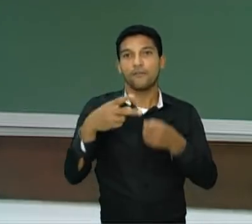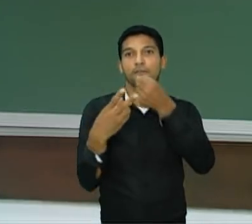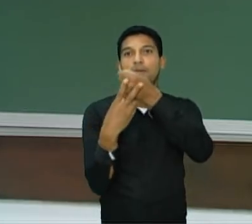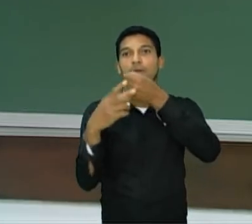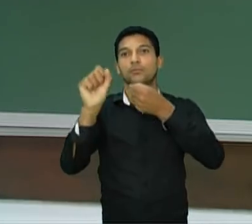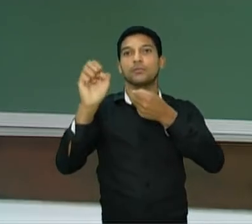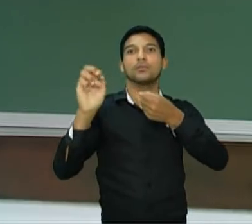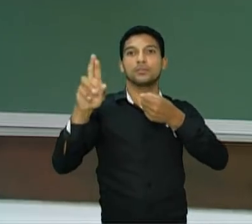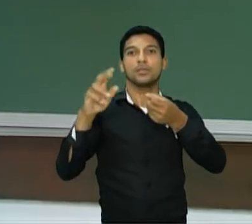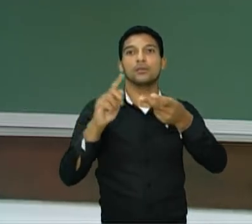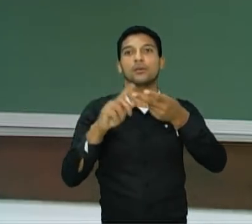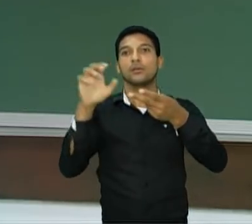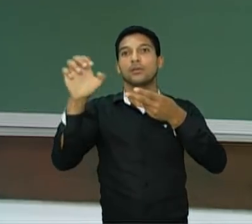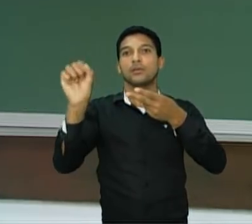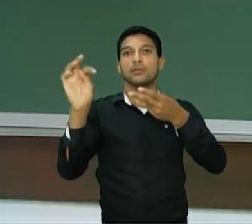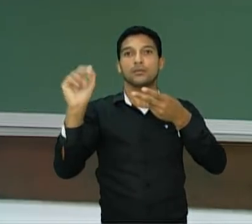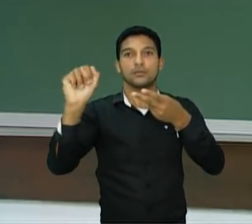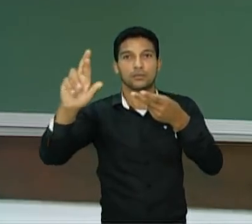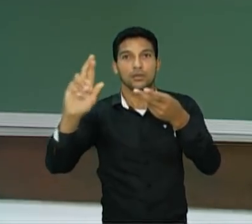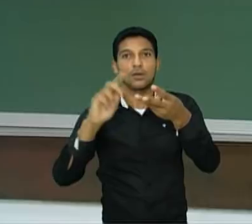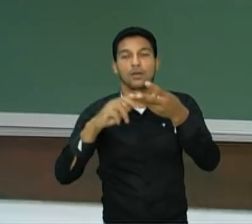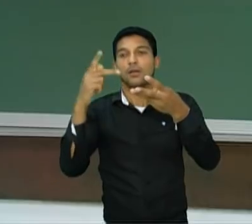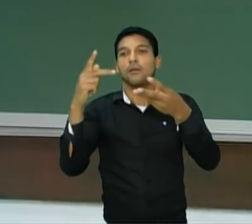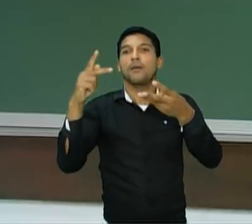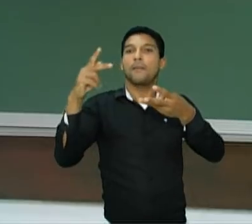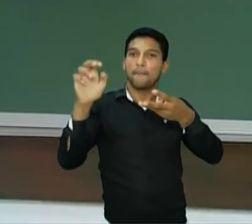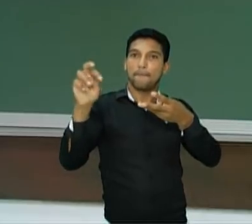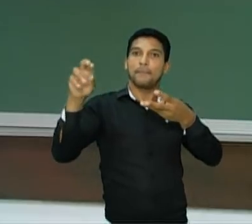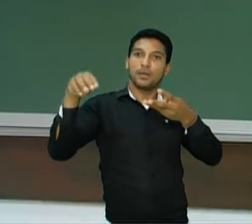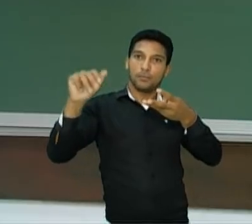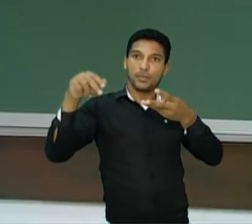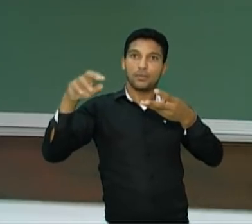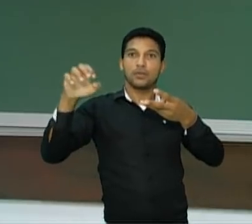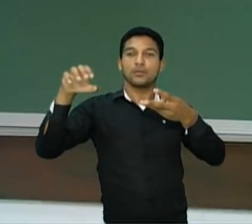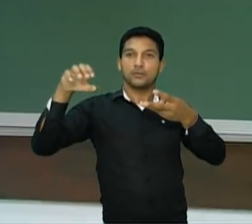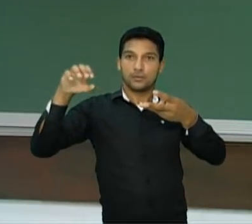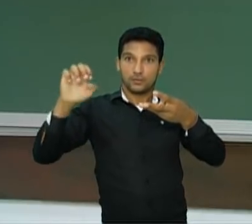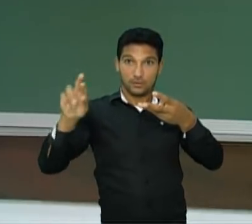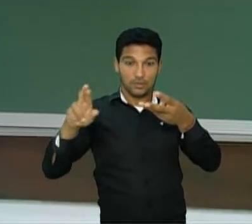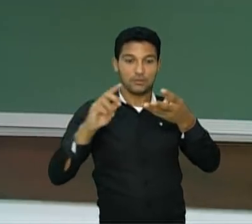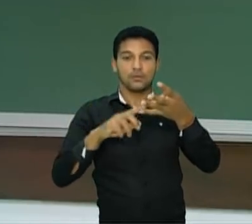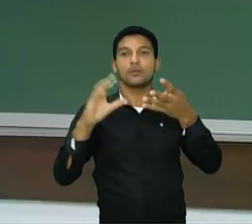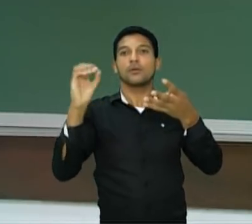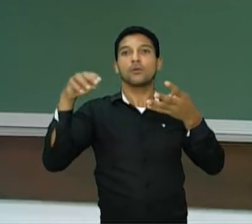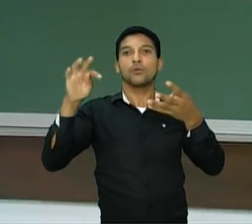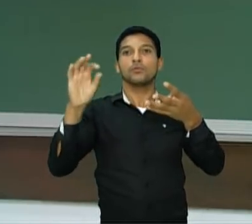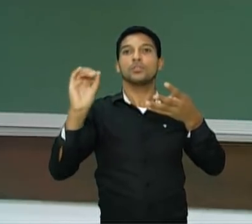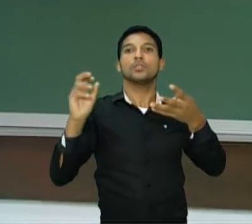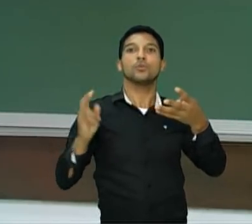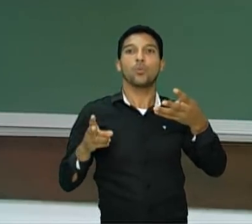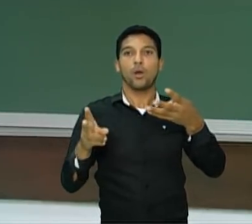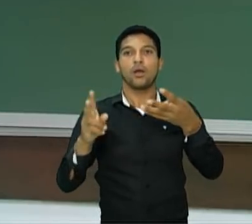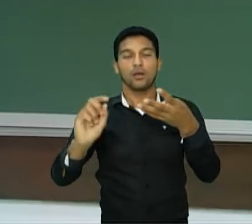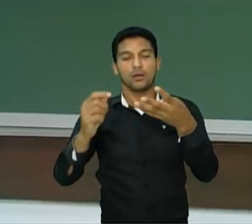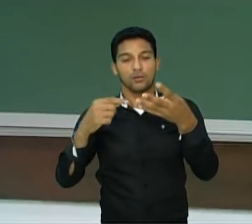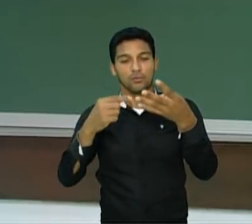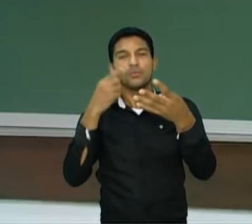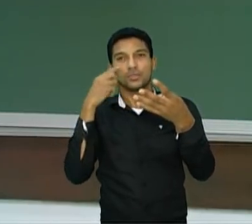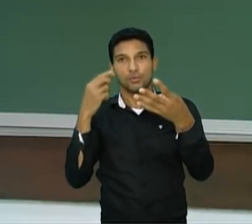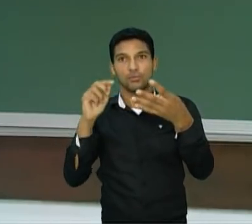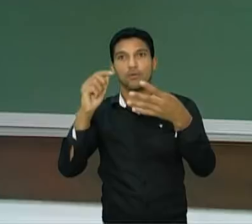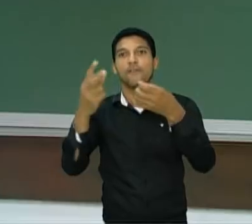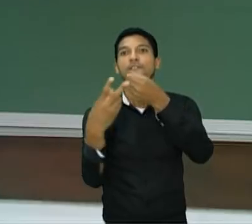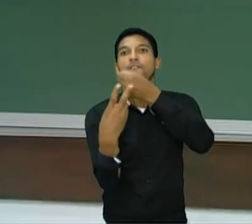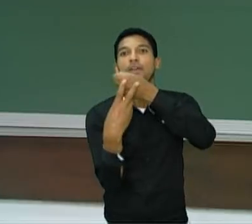estar, permanecer, continuar e todos os outros que tenham esse mesmo significado. Então, não